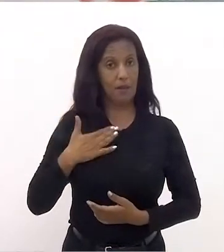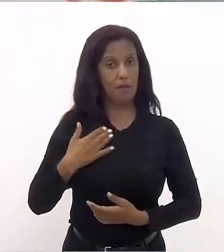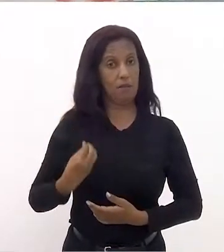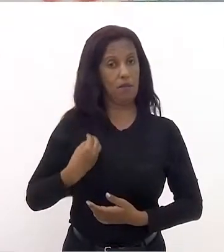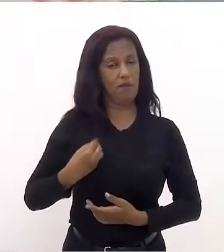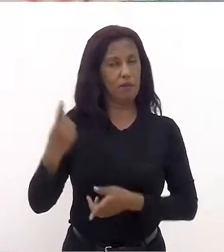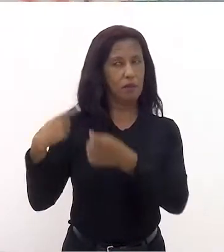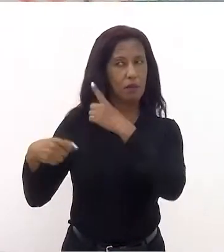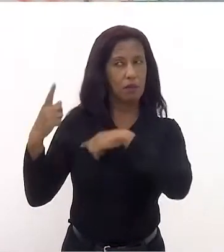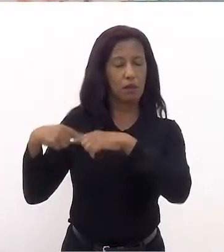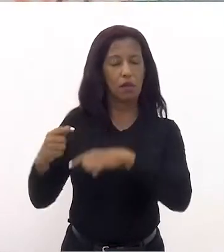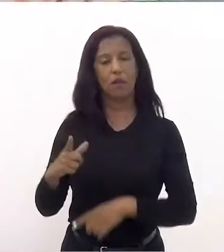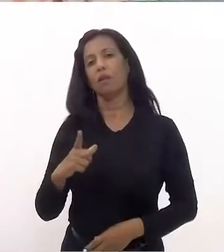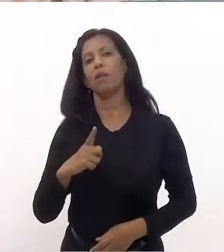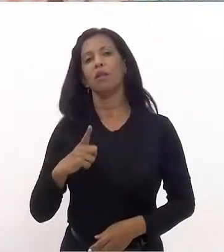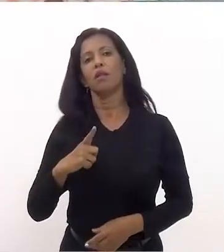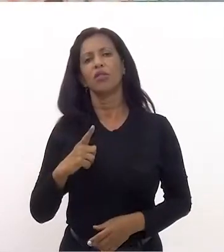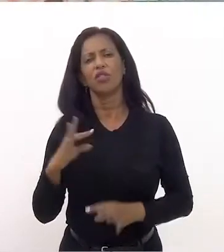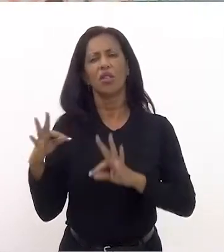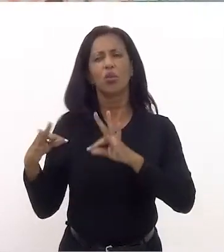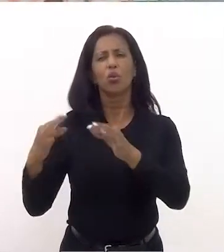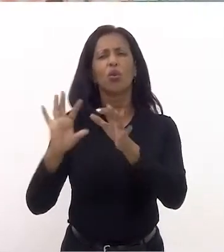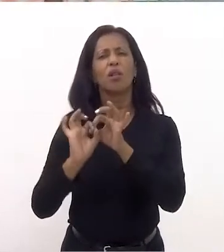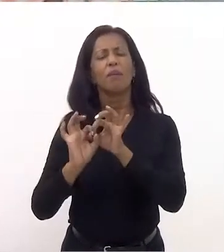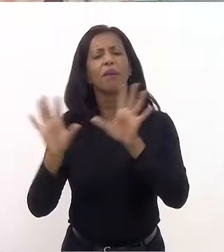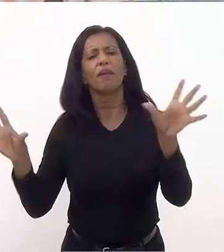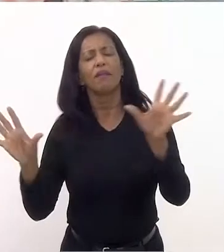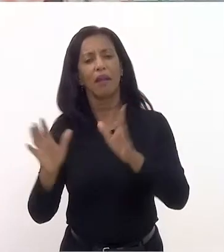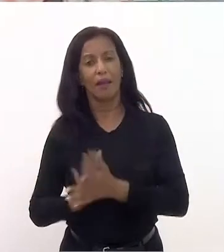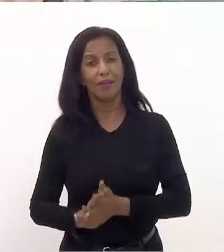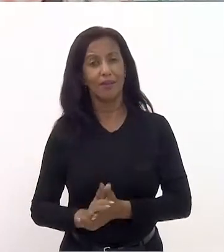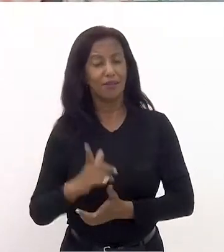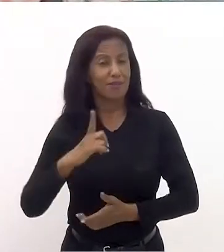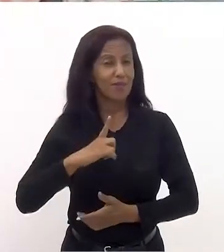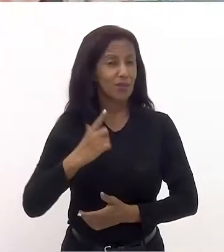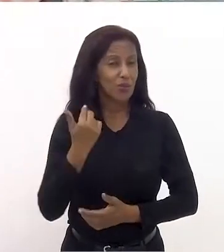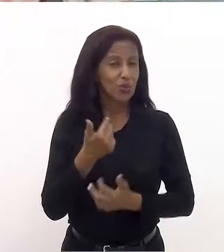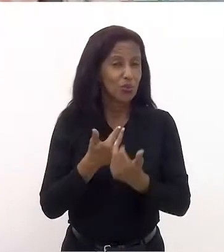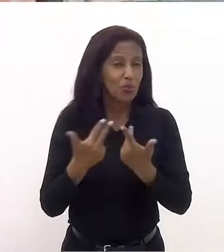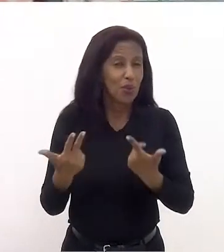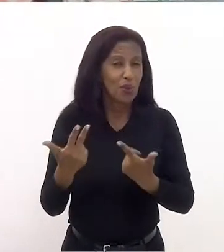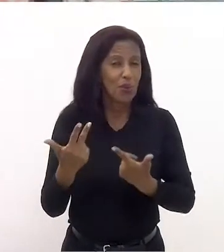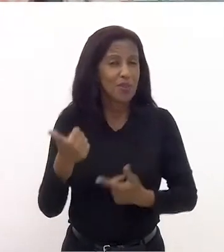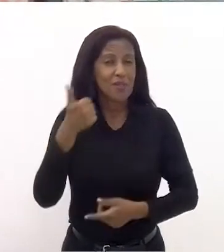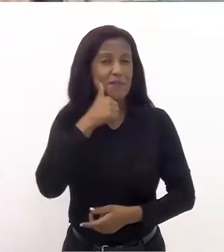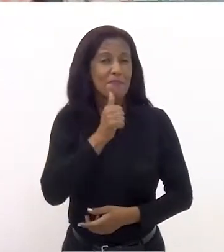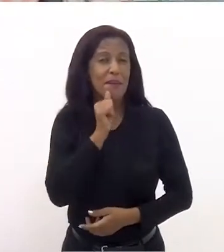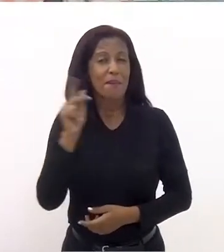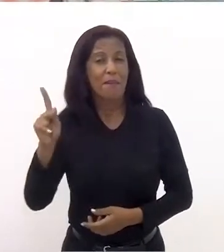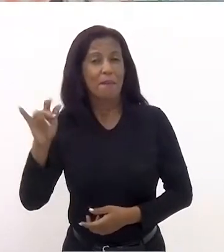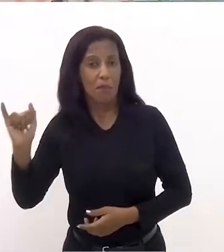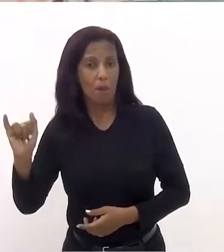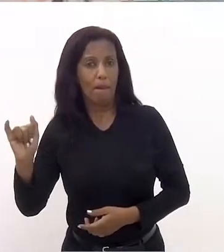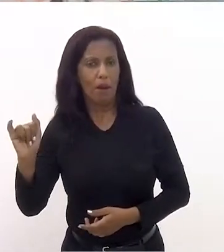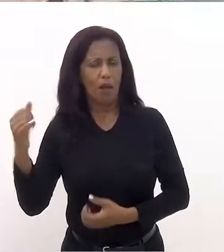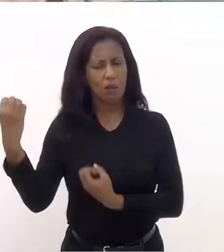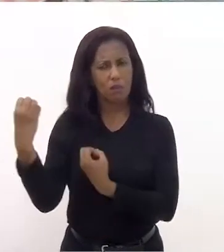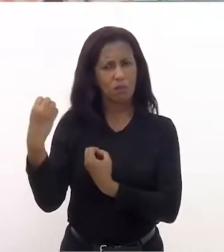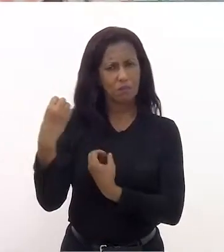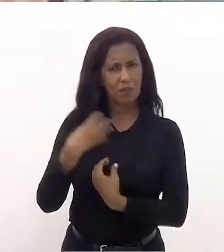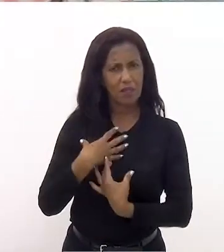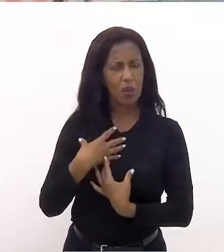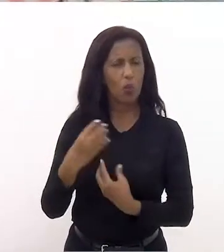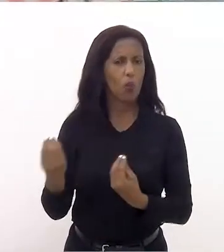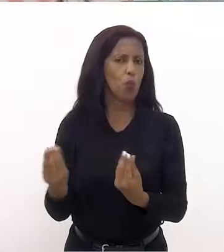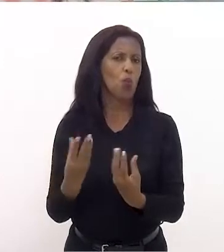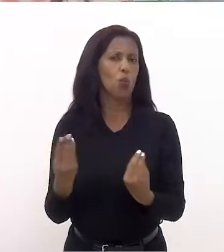mim, lá eu tinha toda a liberdade, mas eu tinha uma coisa que minha mãe e meu pai me